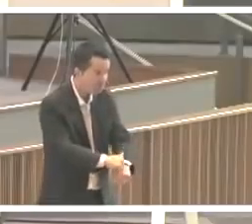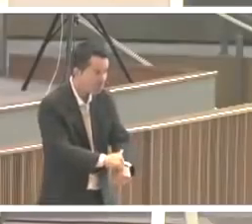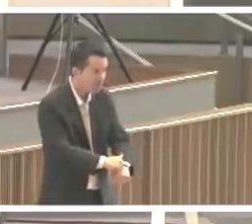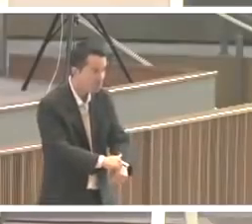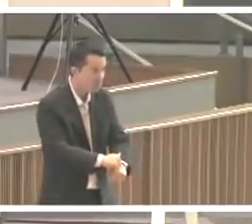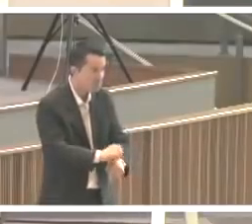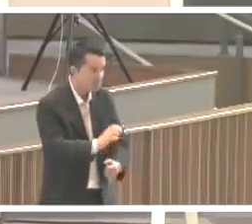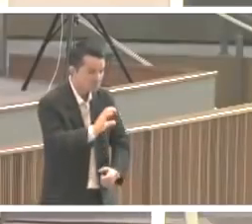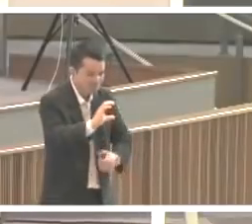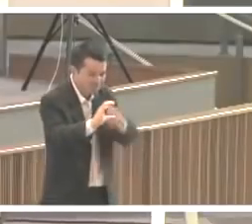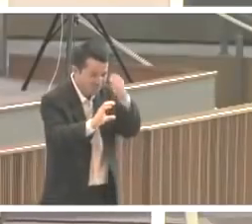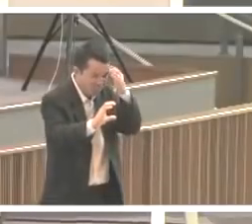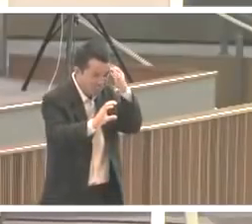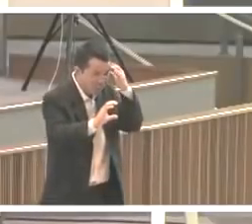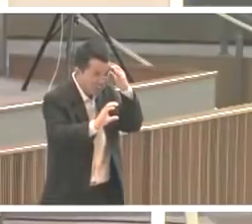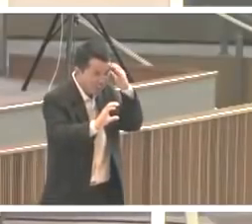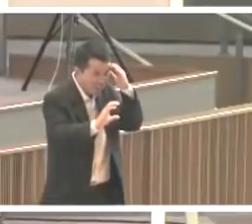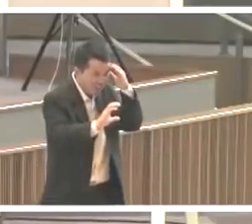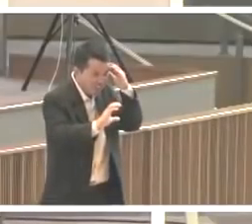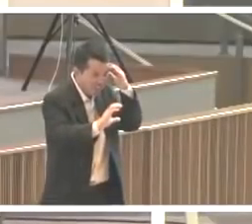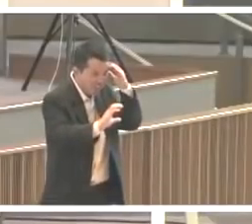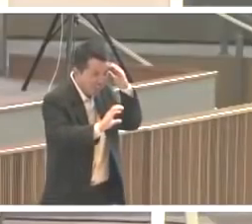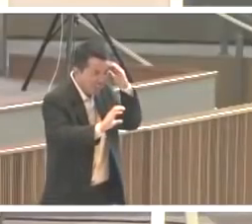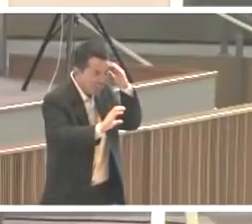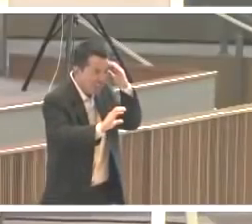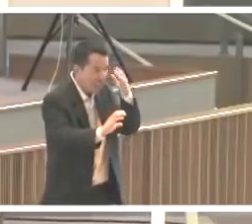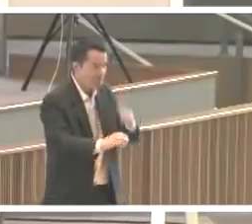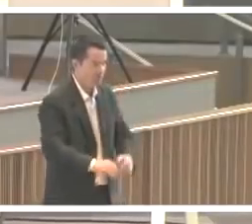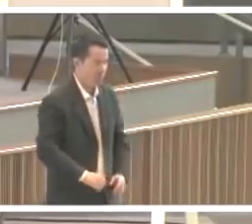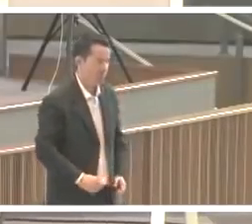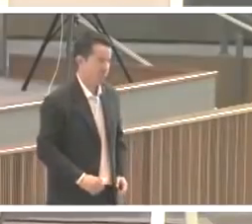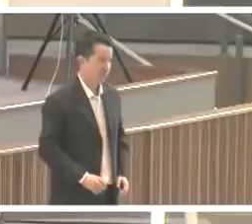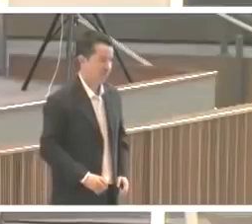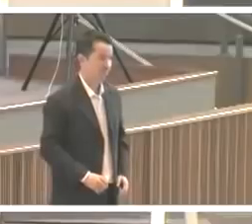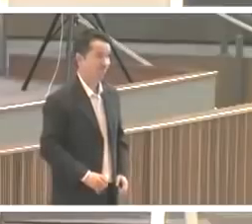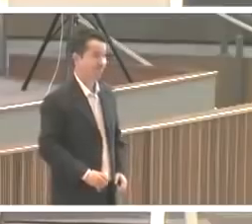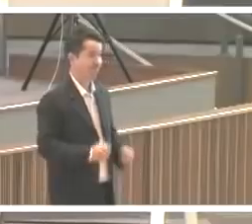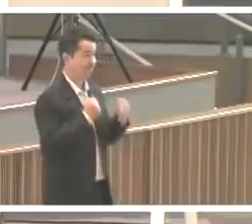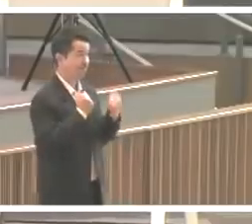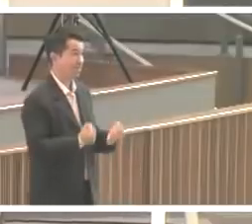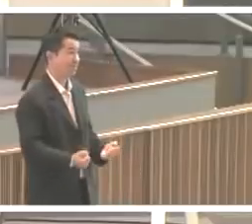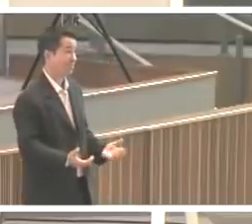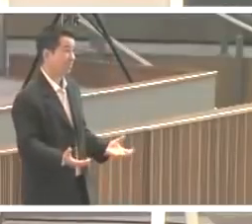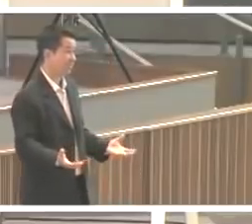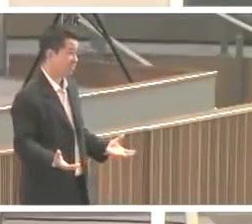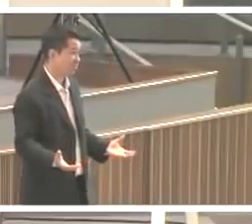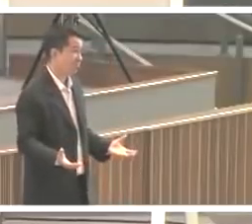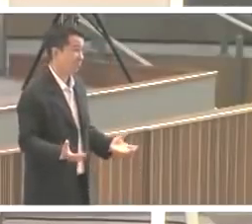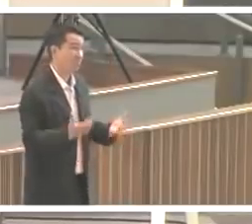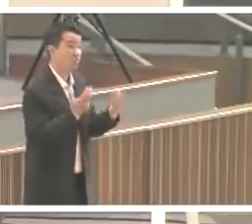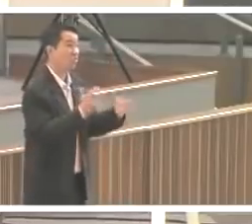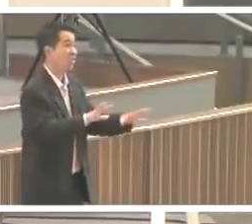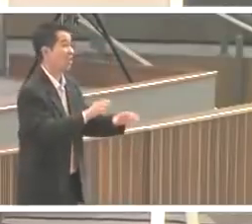caras demais. Eu me lembro de uma ocasião que eu estava tratando com um